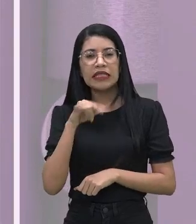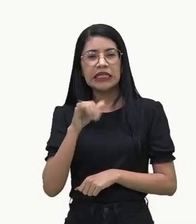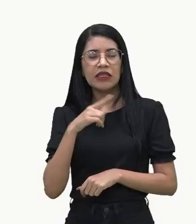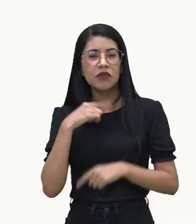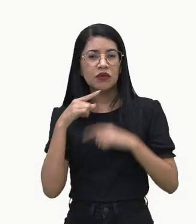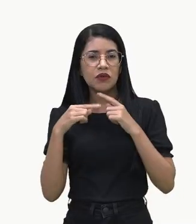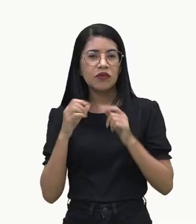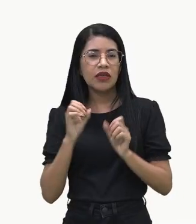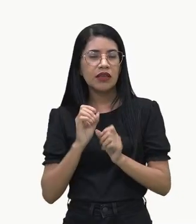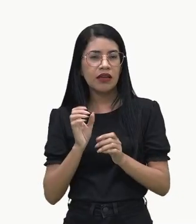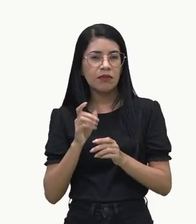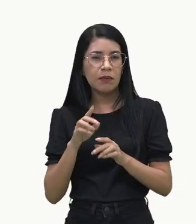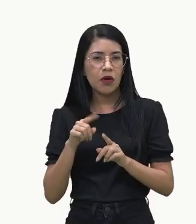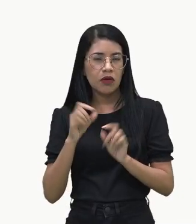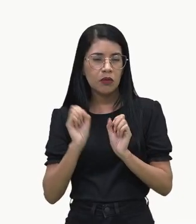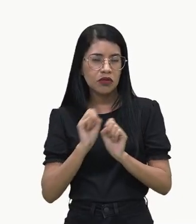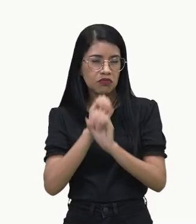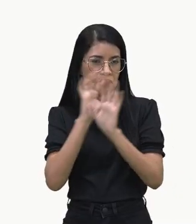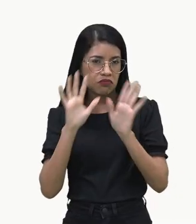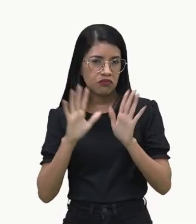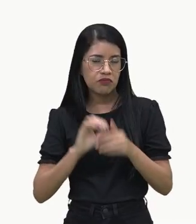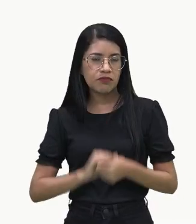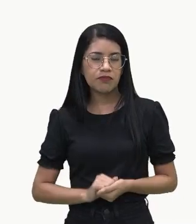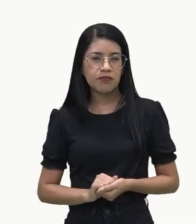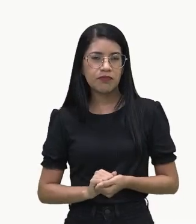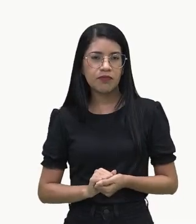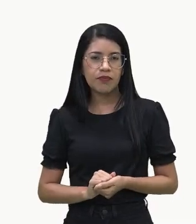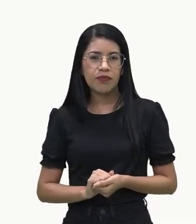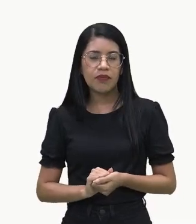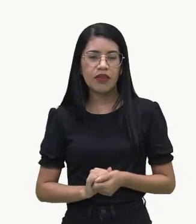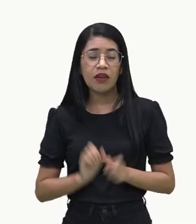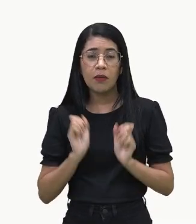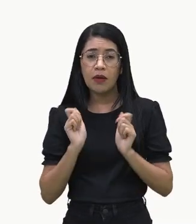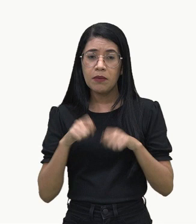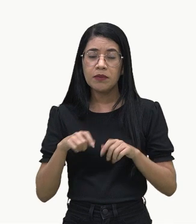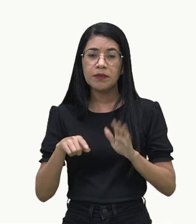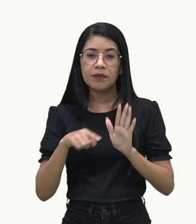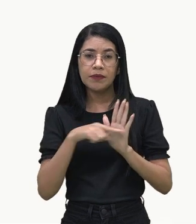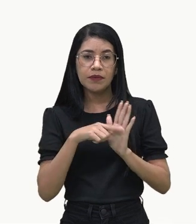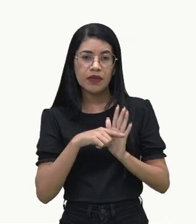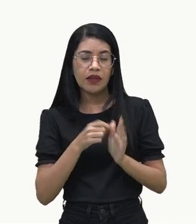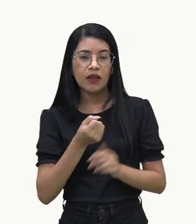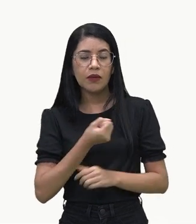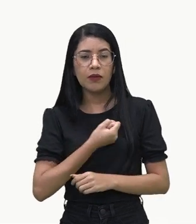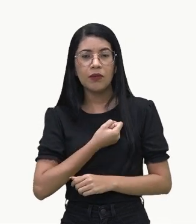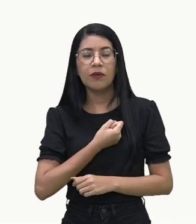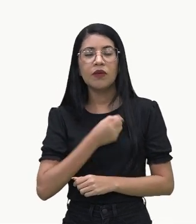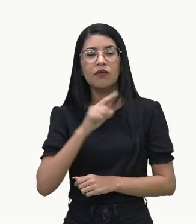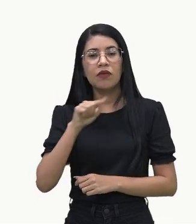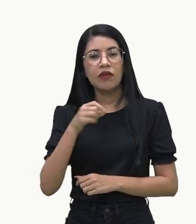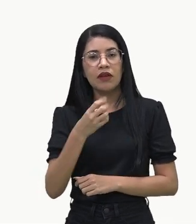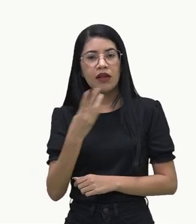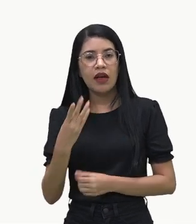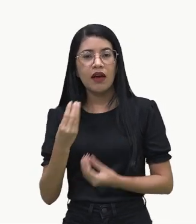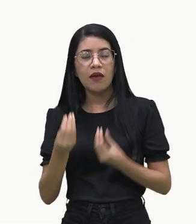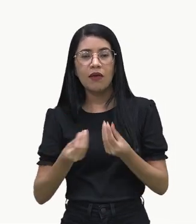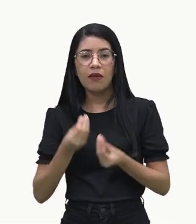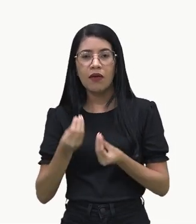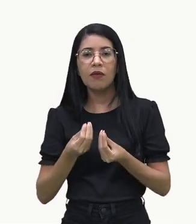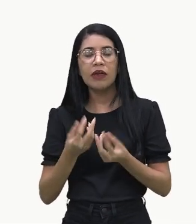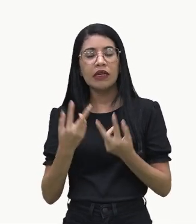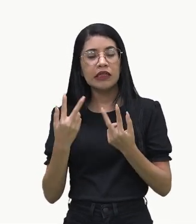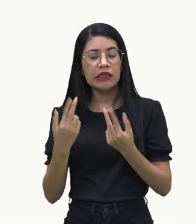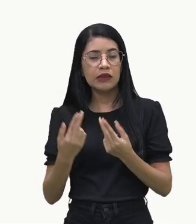sanar. Acompanhe a leitura. Olha aí, para subtrair números decimais, procedemos como